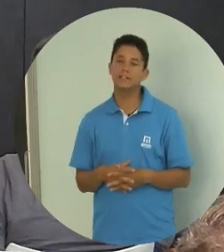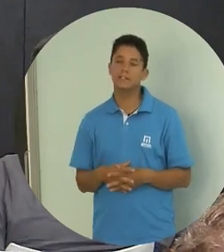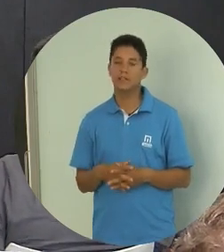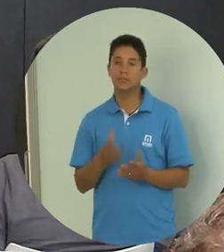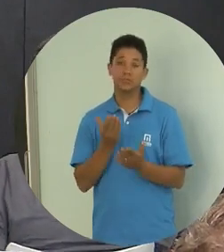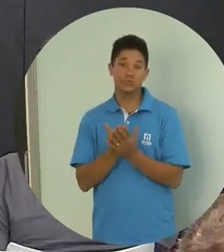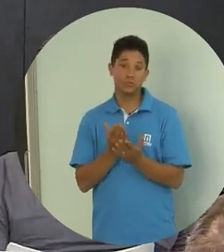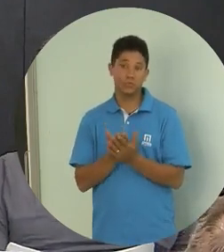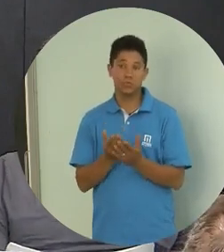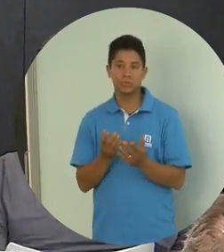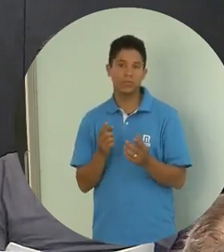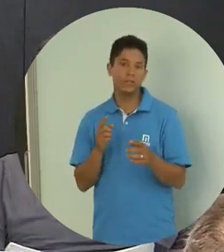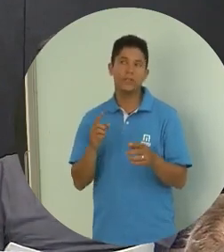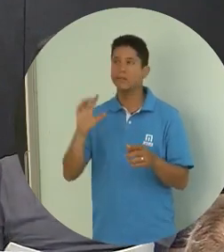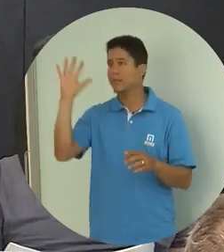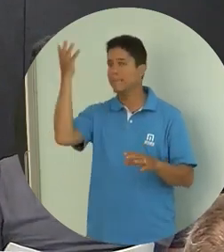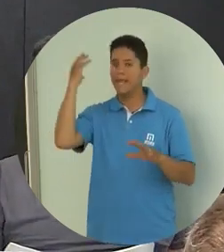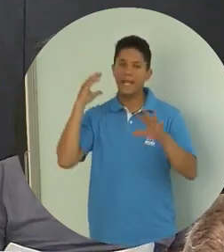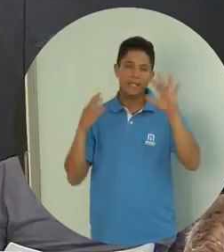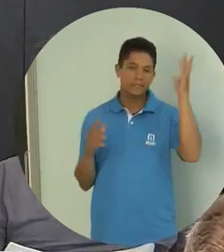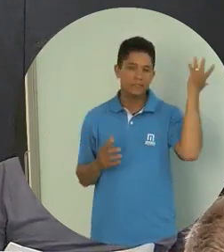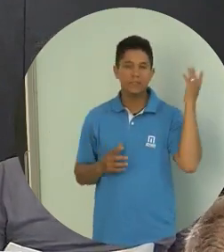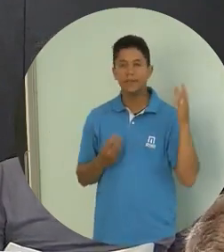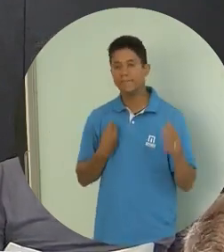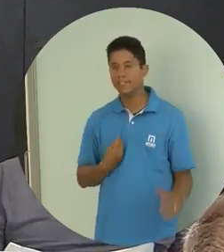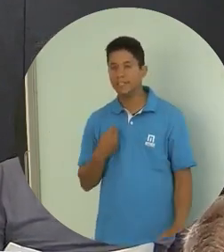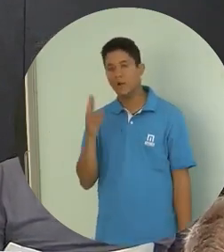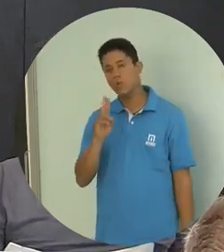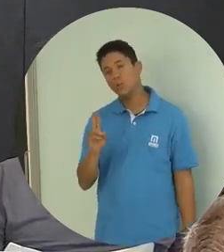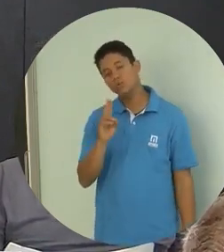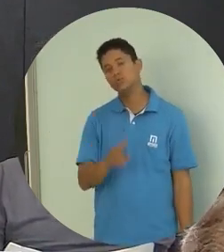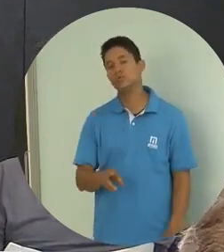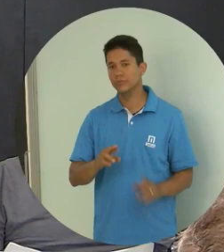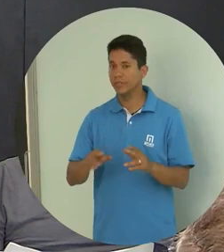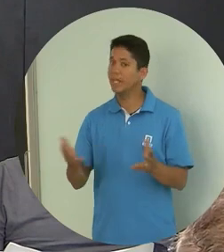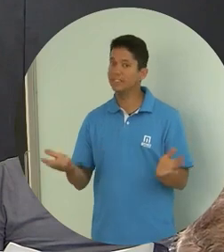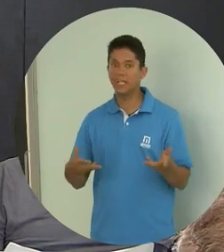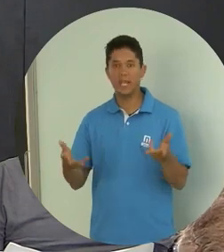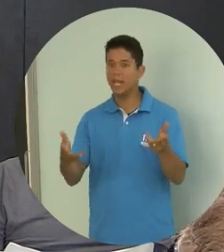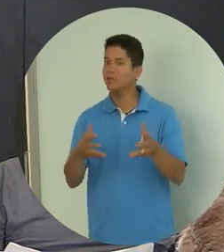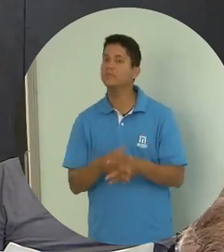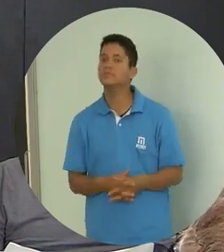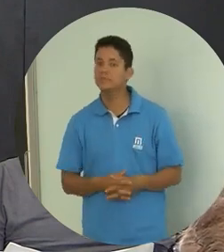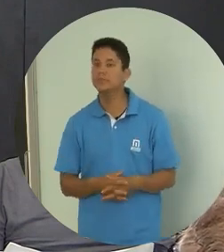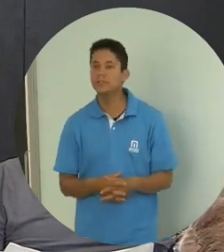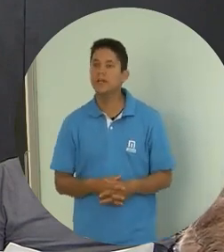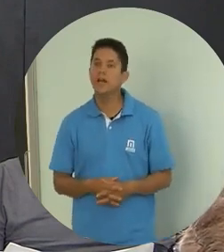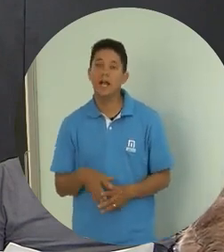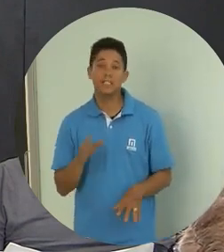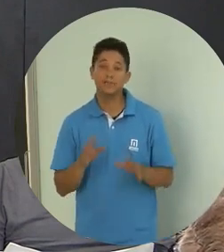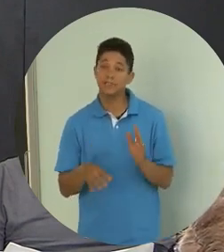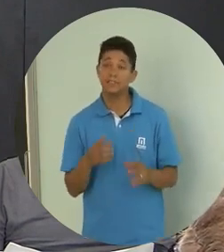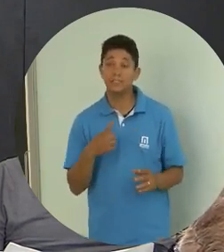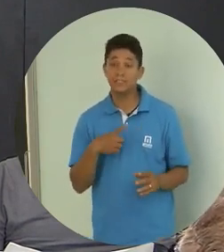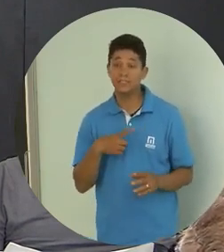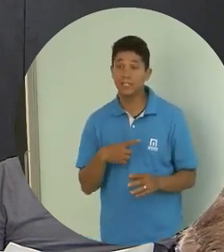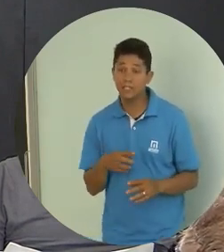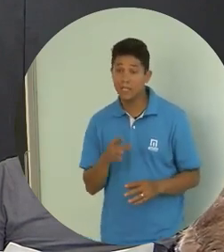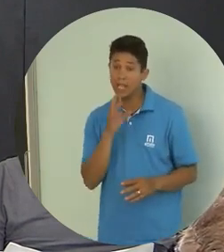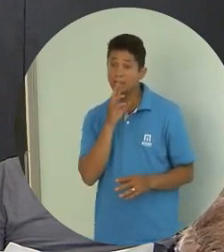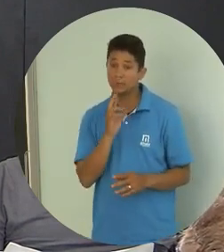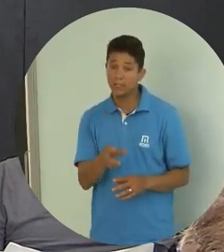esse estudo de intempéries, de vida útil. Então, super acelerar, aliás, né? Em meses tem resultados